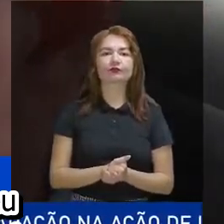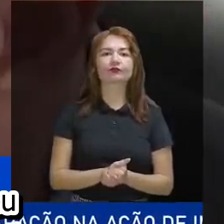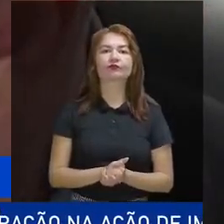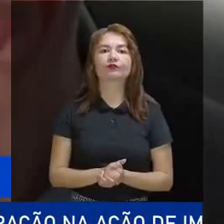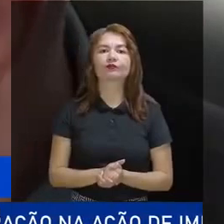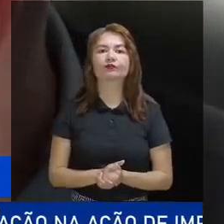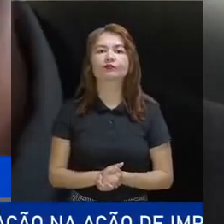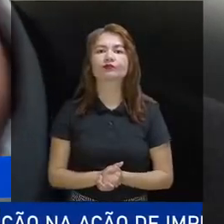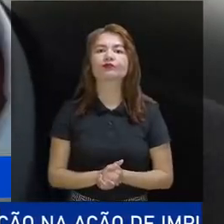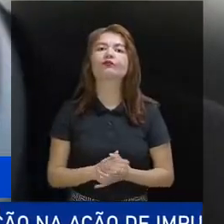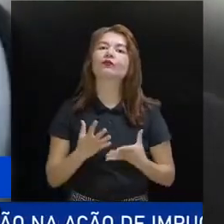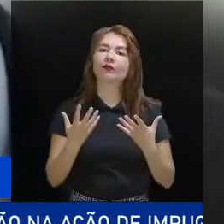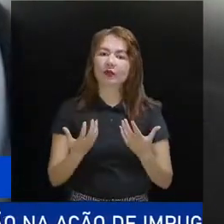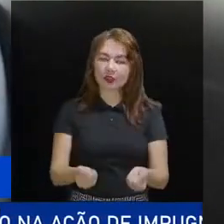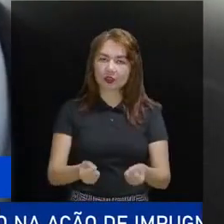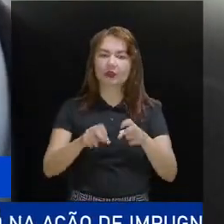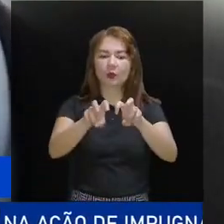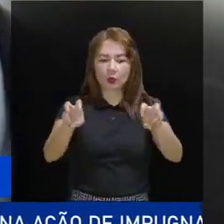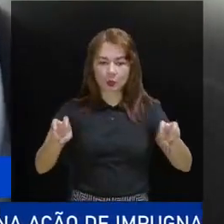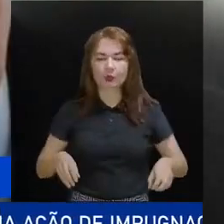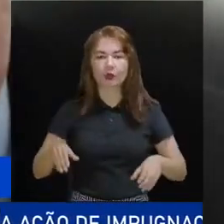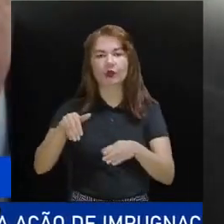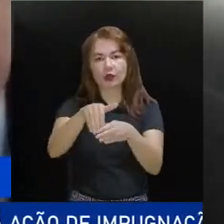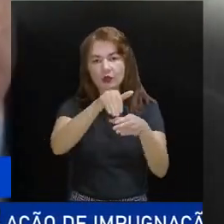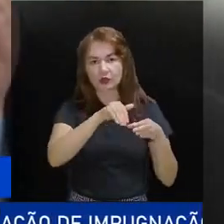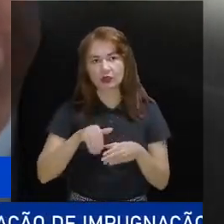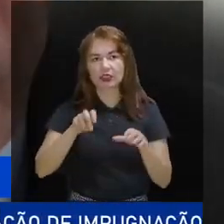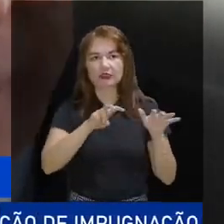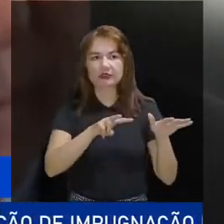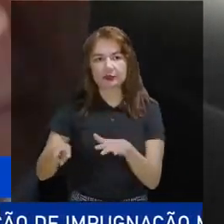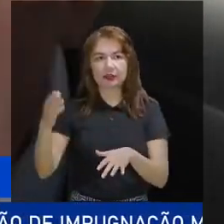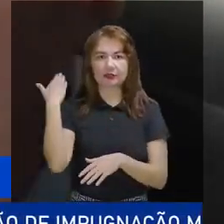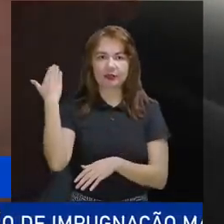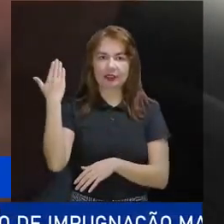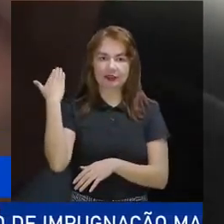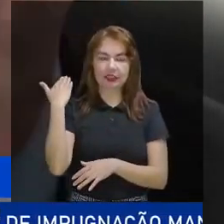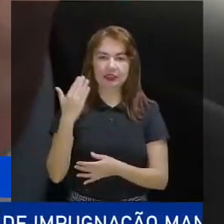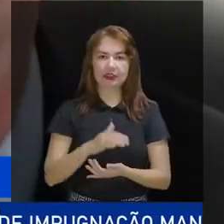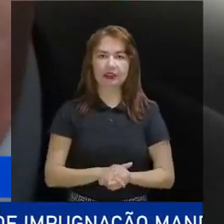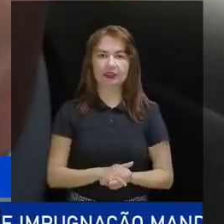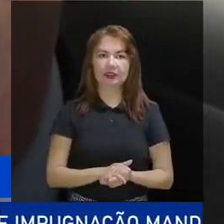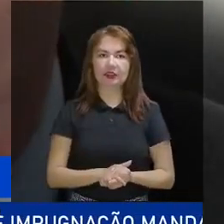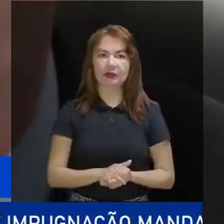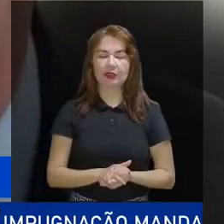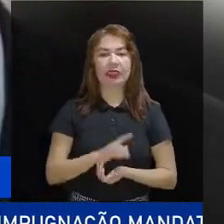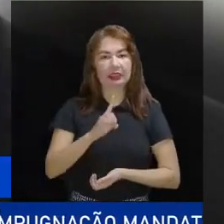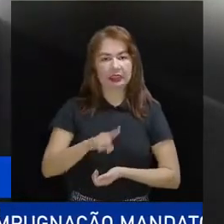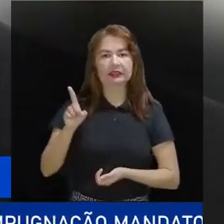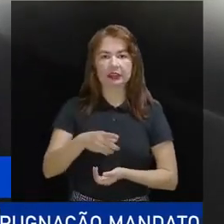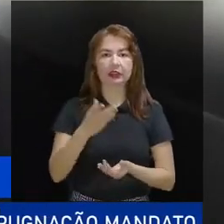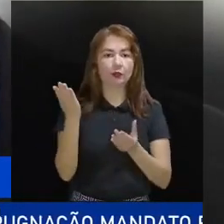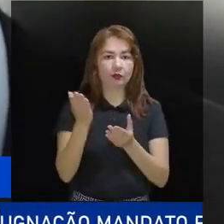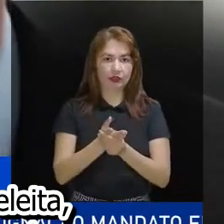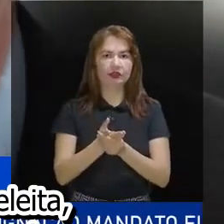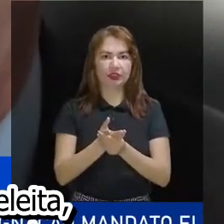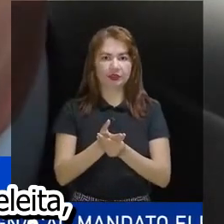foi adotado pela Corte, a unanimidade, na semana passada, para extinguir o processo